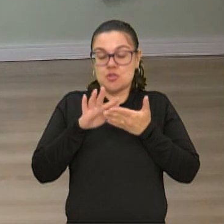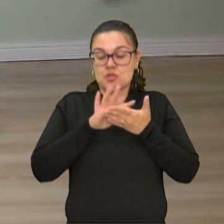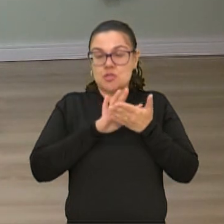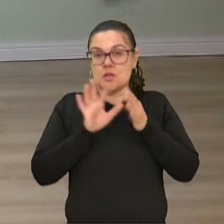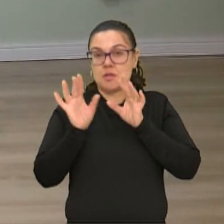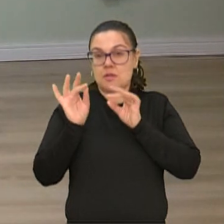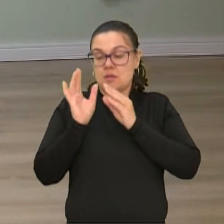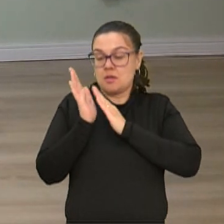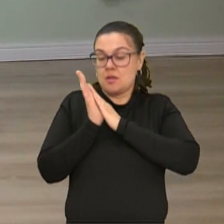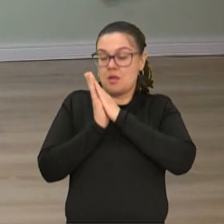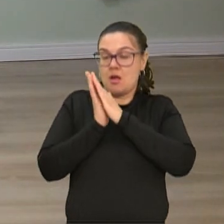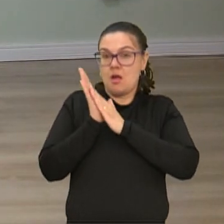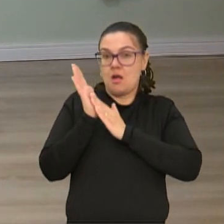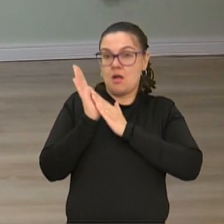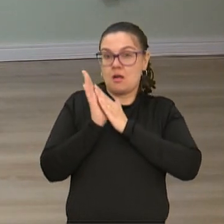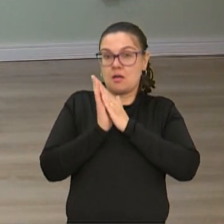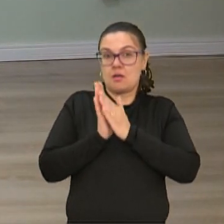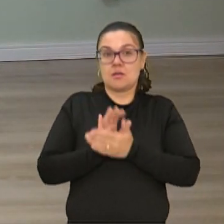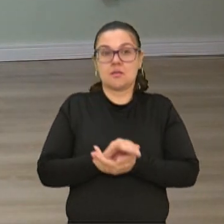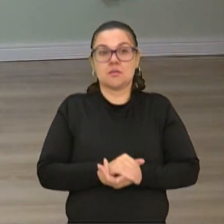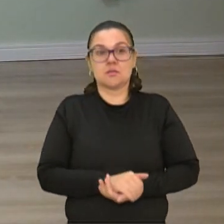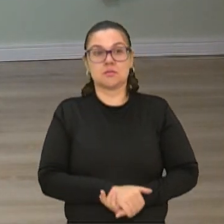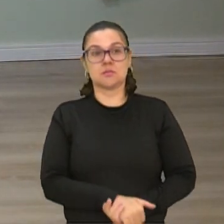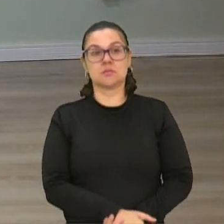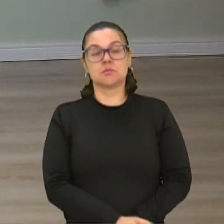girando a bolinha de uma mão,